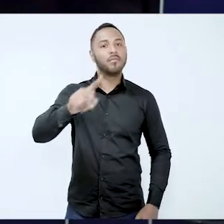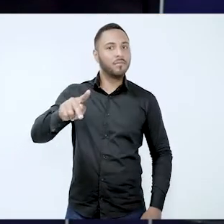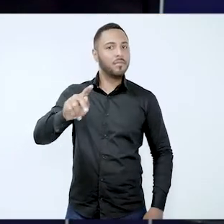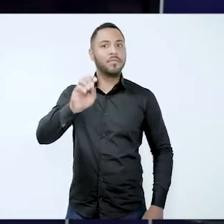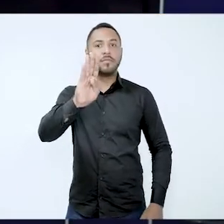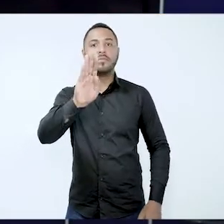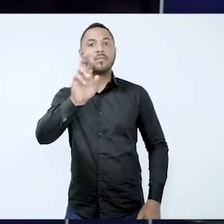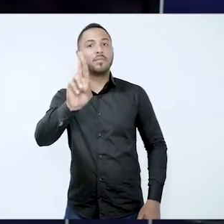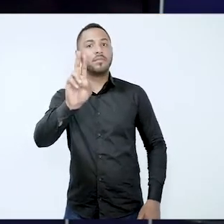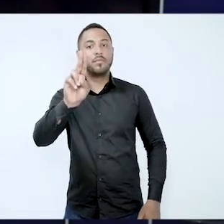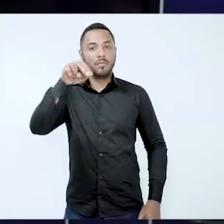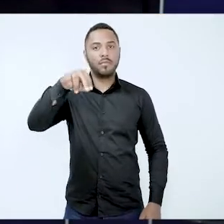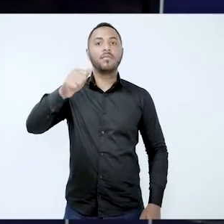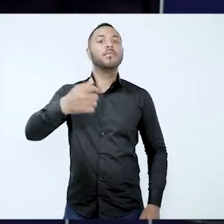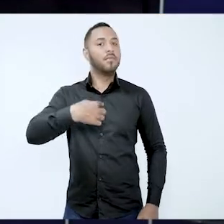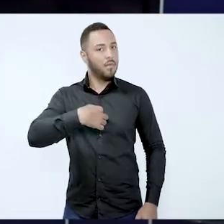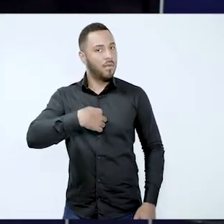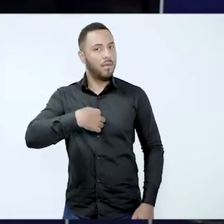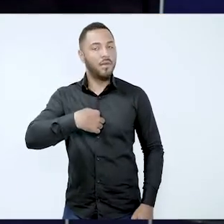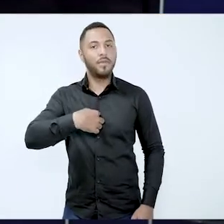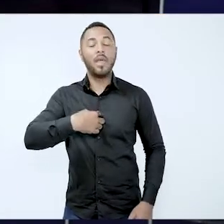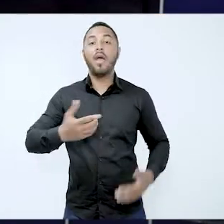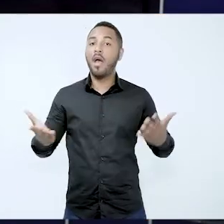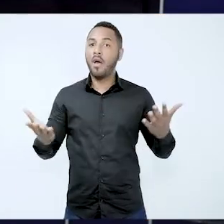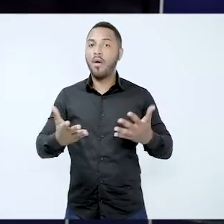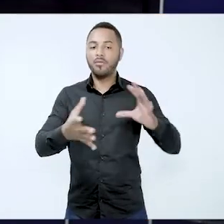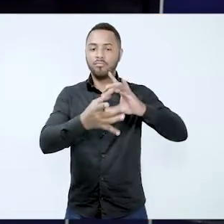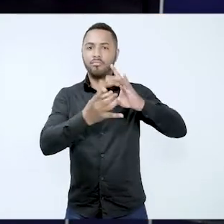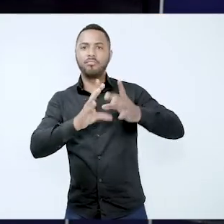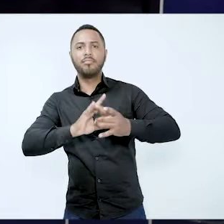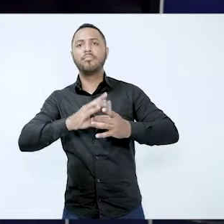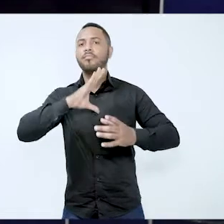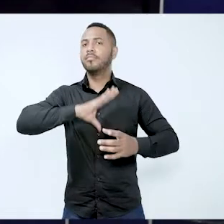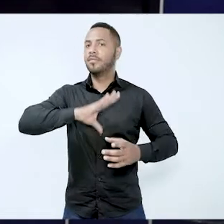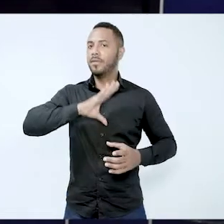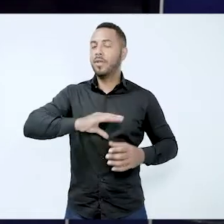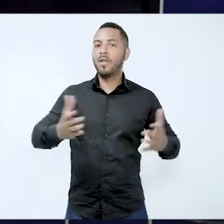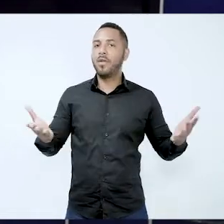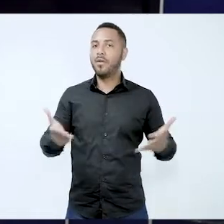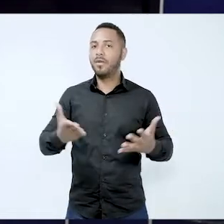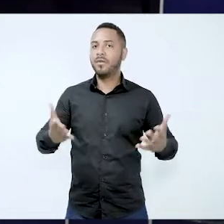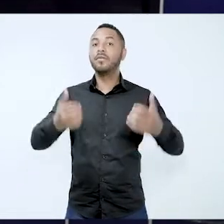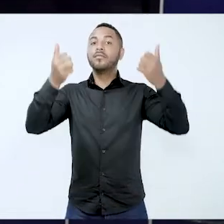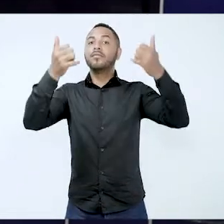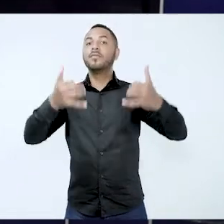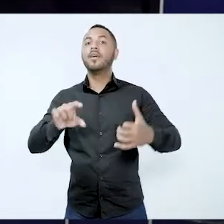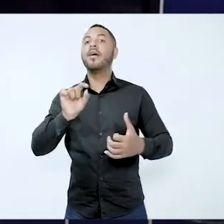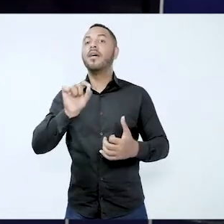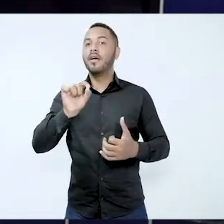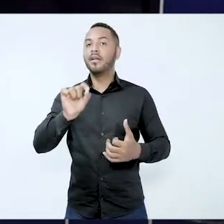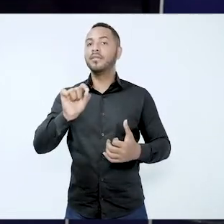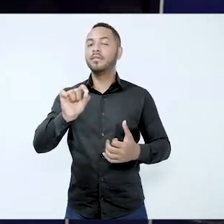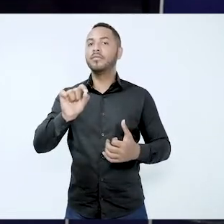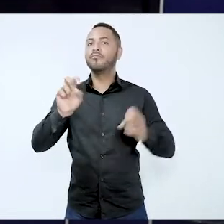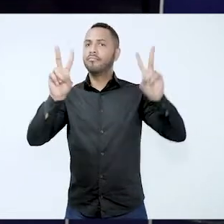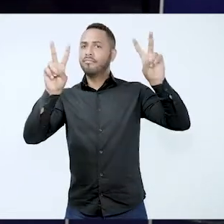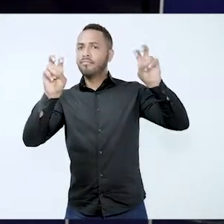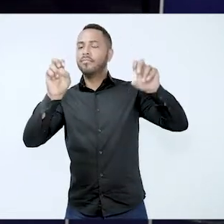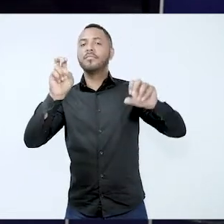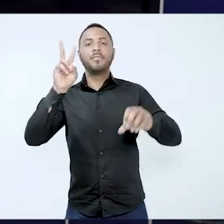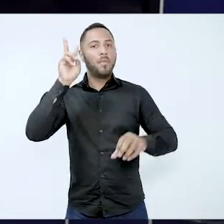Eu sou a professora Bruna Poliana e no Momento Olimpíada de Língua Portuguesa de hoje nós vamos falar sobre